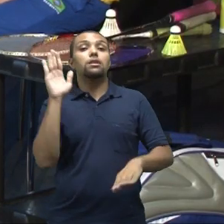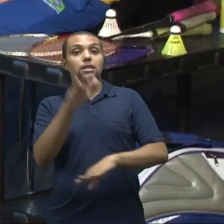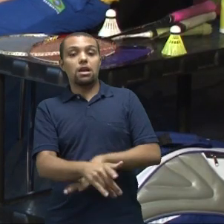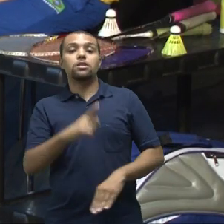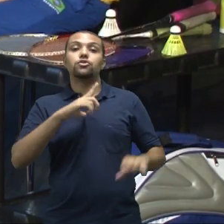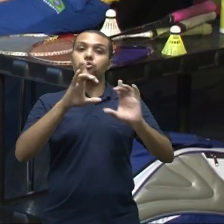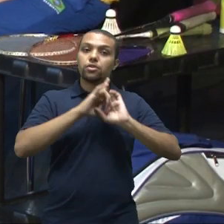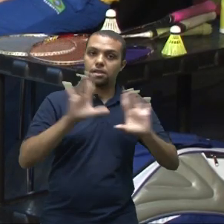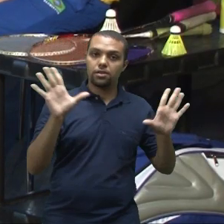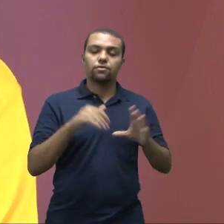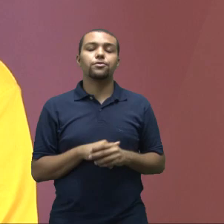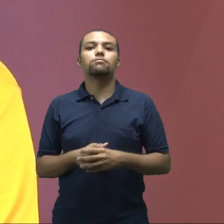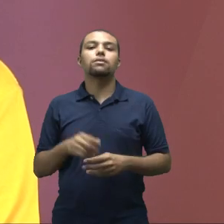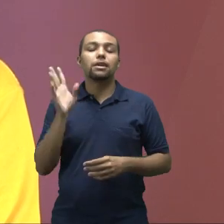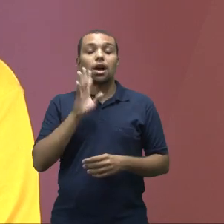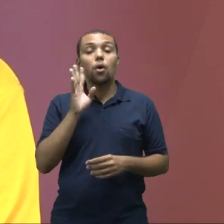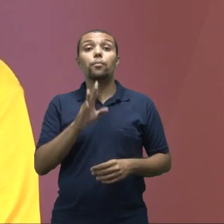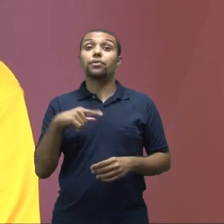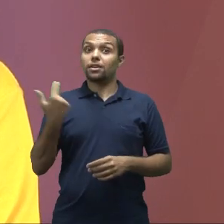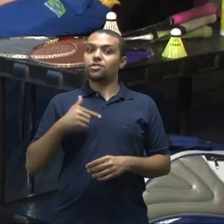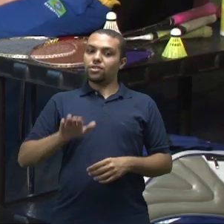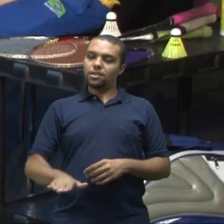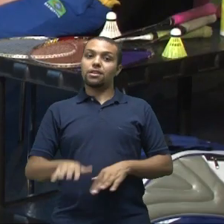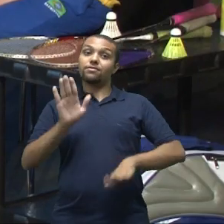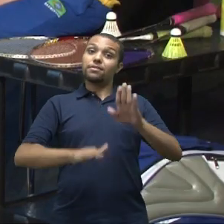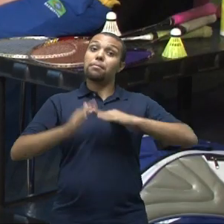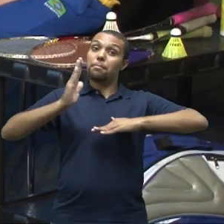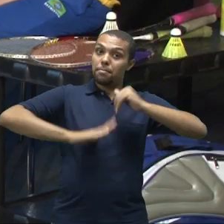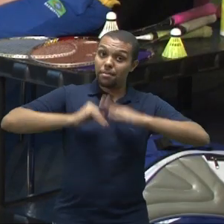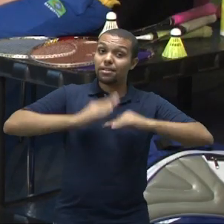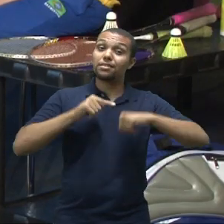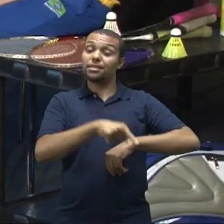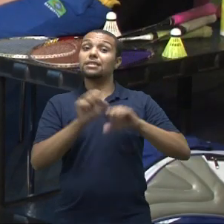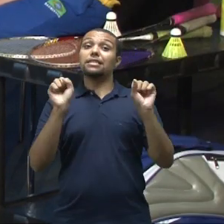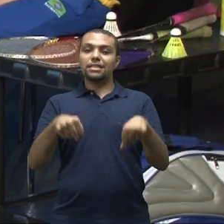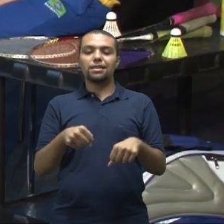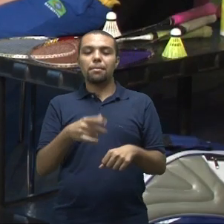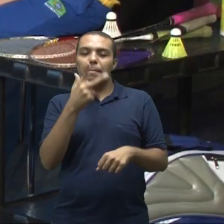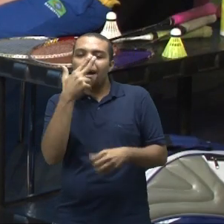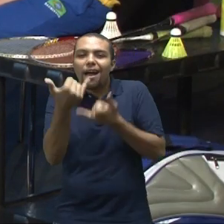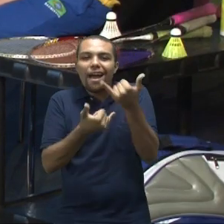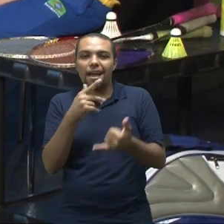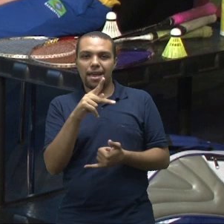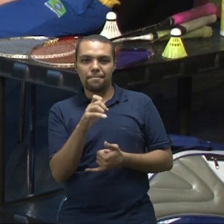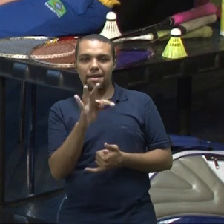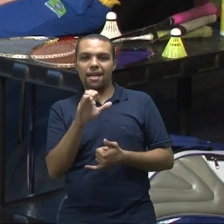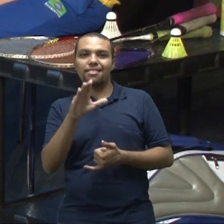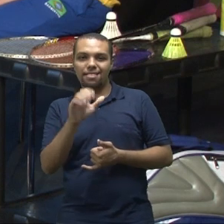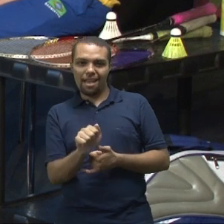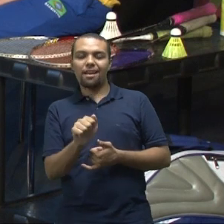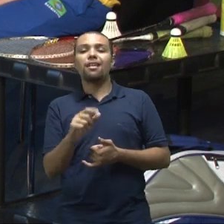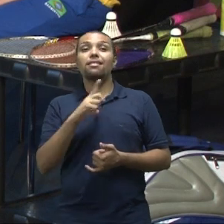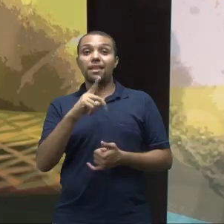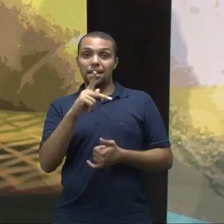e à tarde eu também tenho livre. E Vinícius, quando a gente é criança, a gente até pratica jogo de peteca, que é